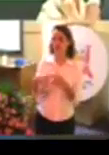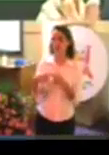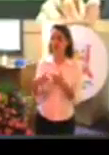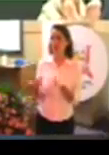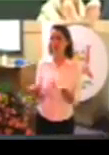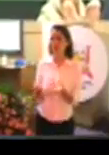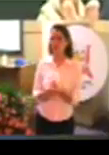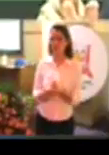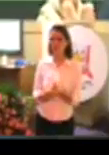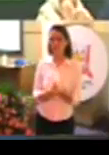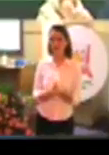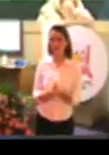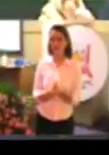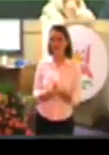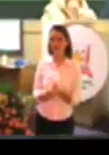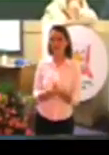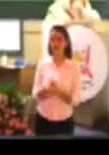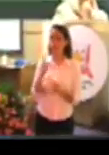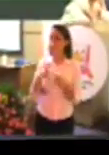Porque